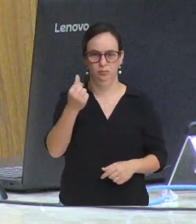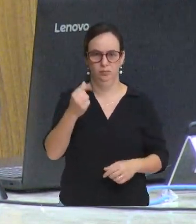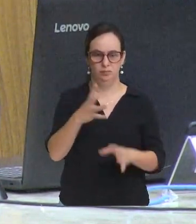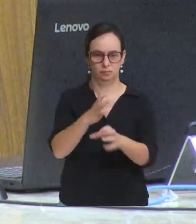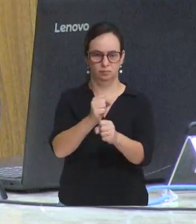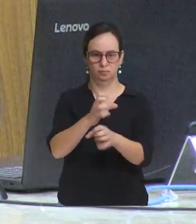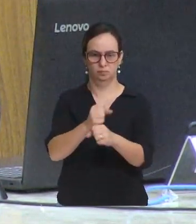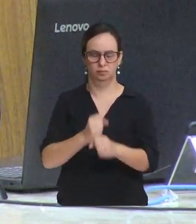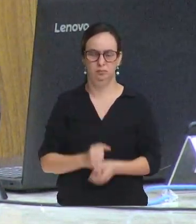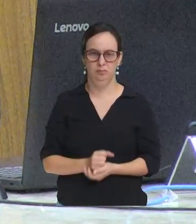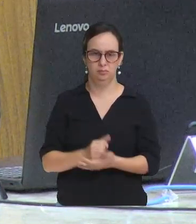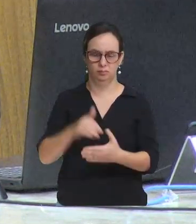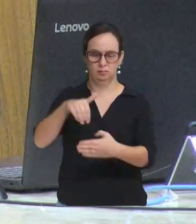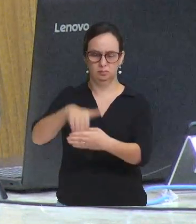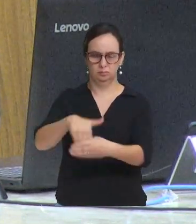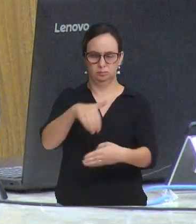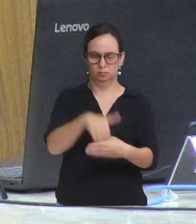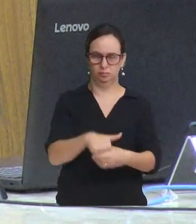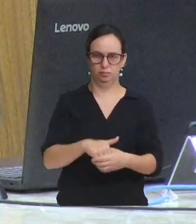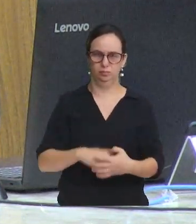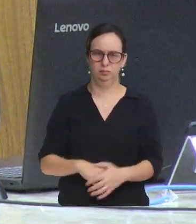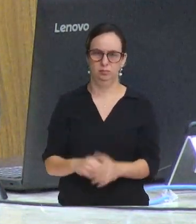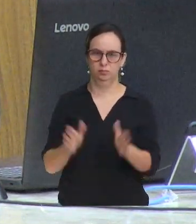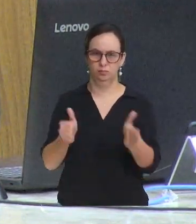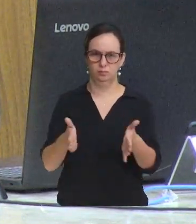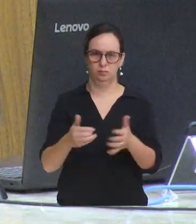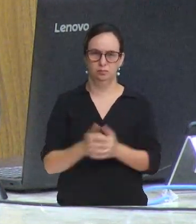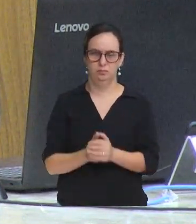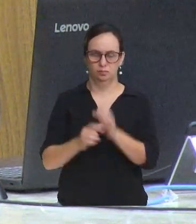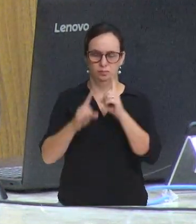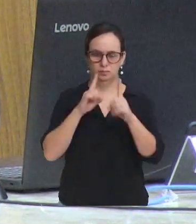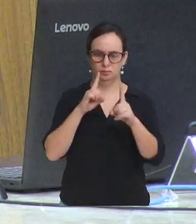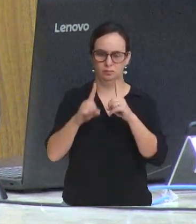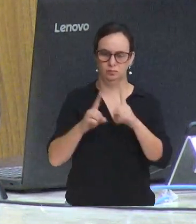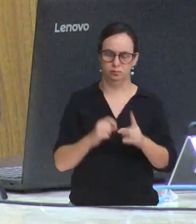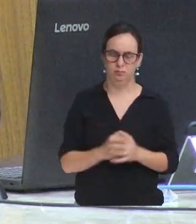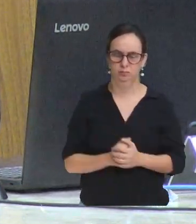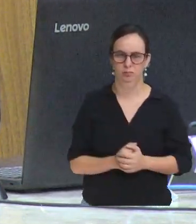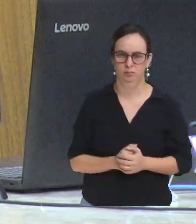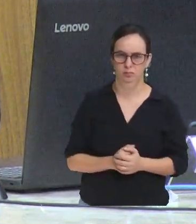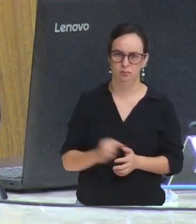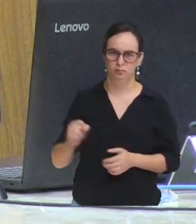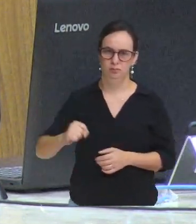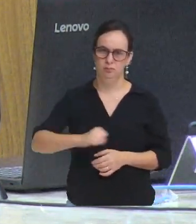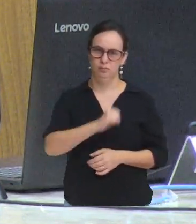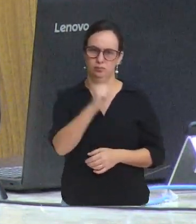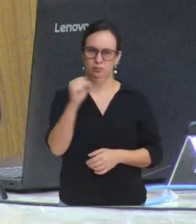votar na noite de hoje. Em discussão, então, o projeto de lei, continua em discussão, o projeto de lei